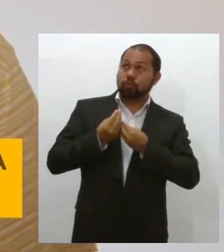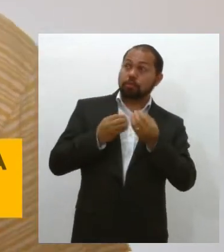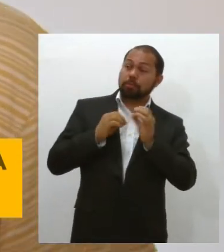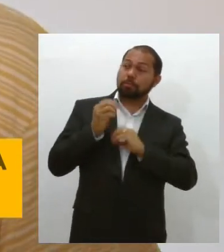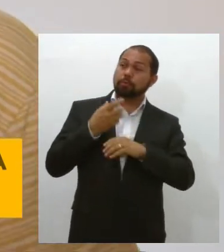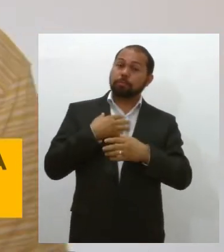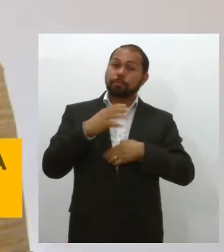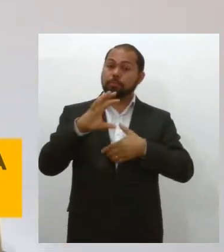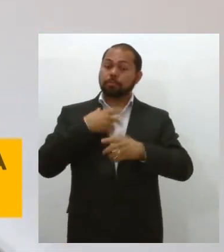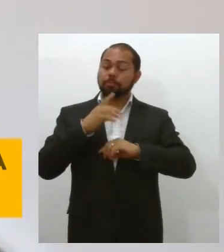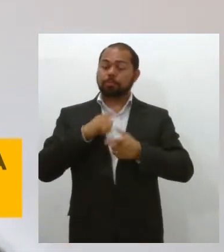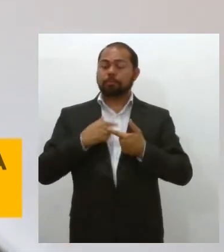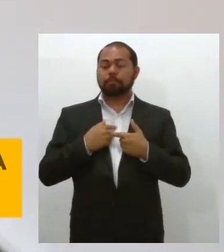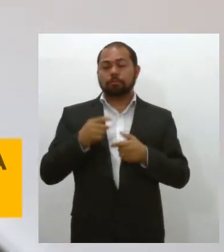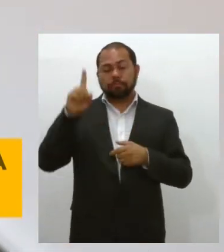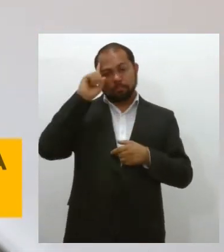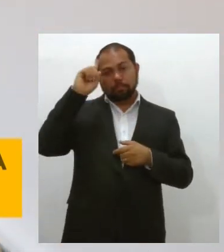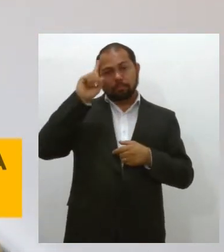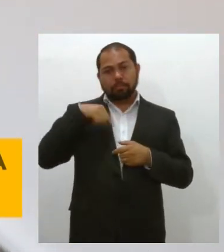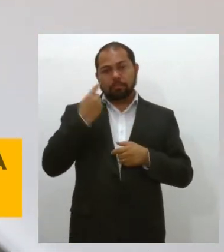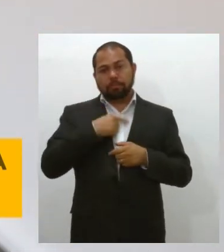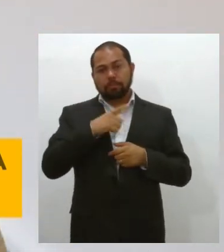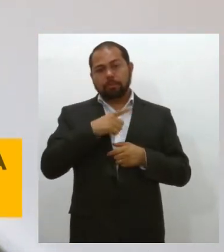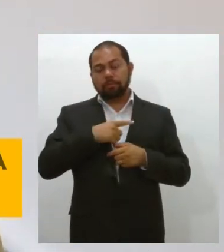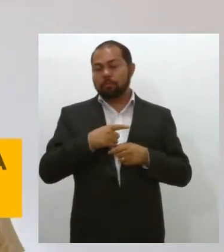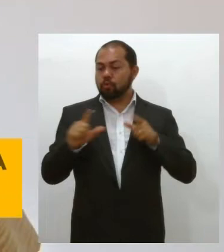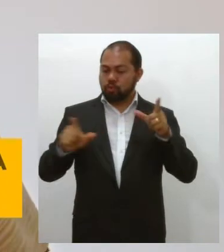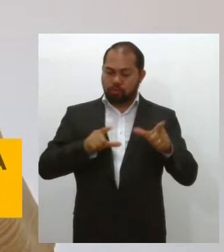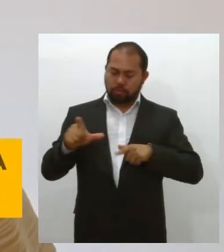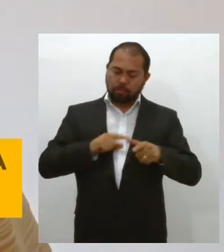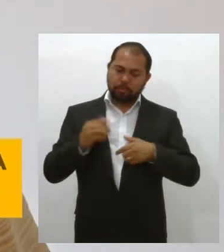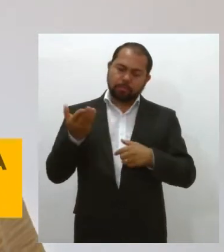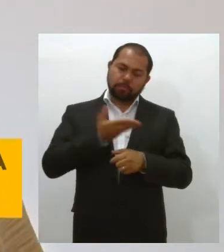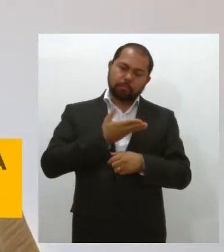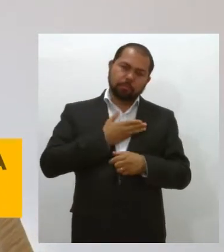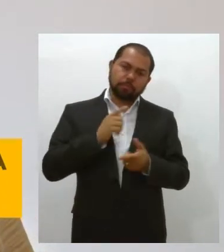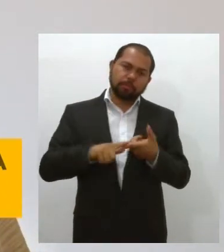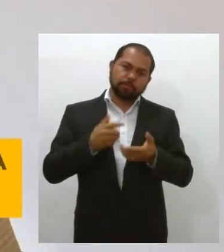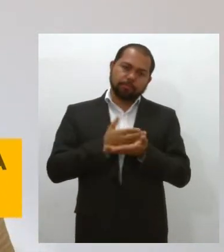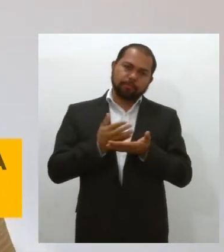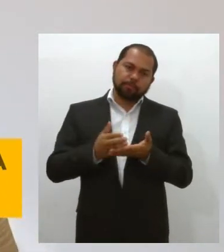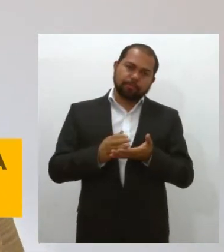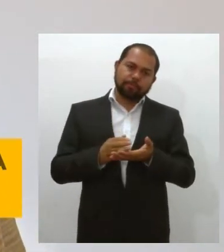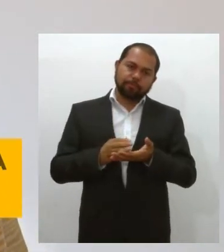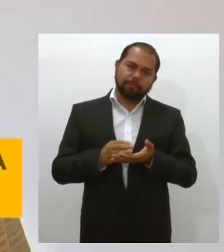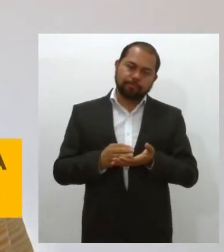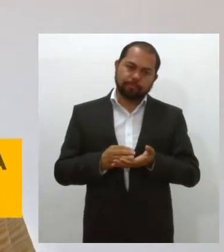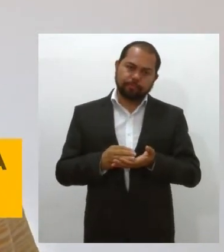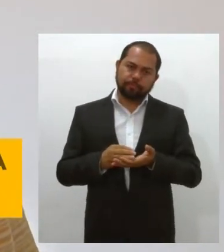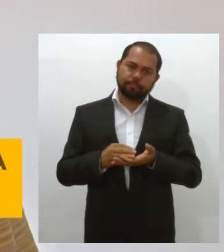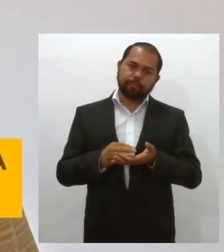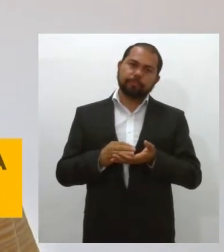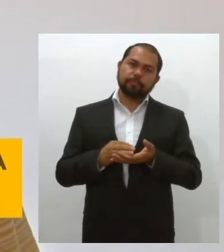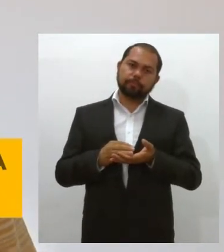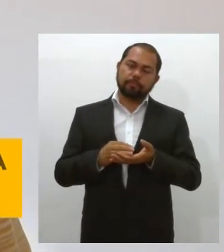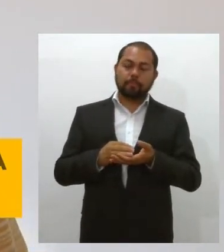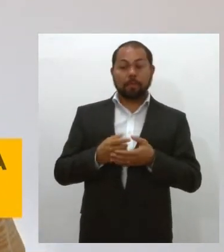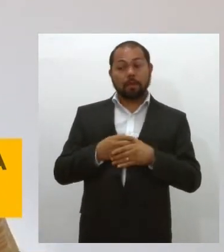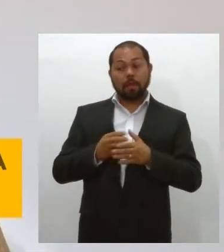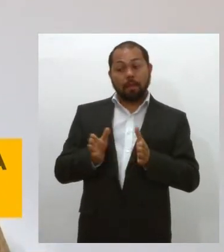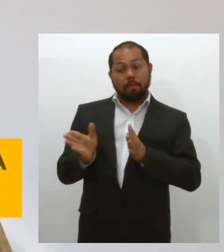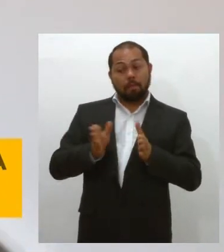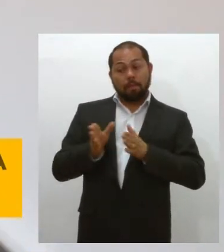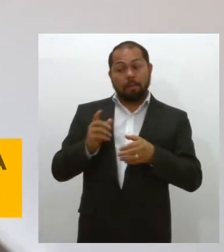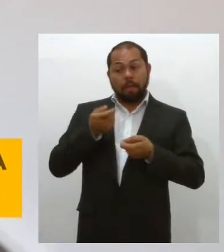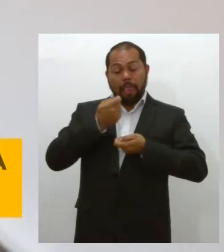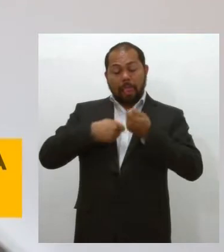que a gente passa com os nossos funcionários e amigos. A partir de hoje é a questão do controle, da ansiedade, de saber